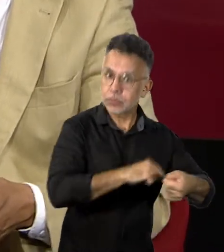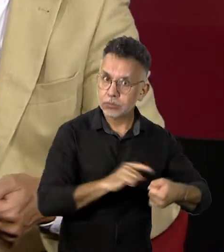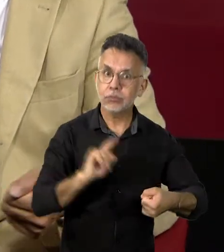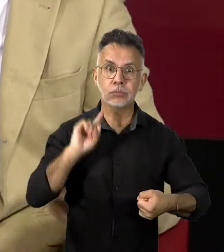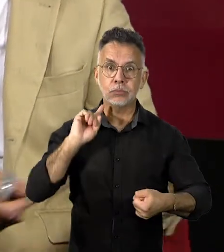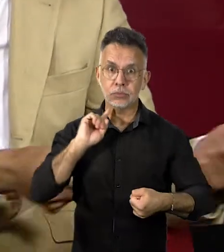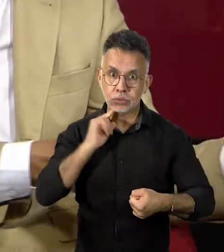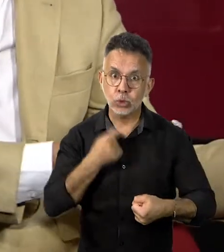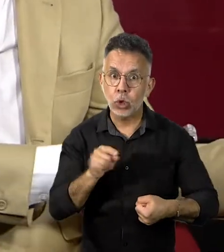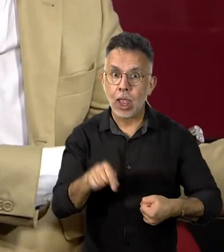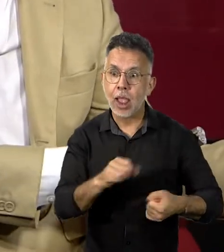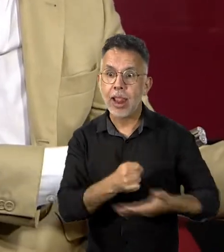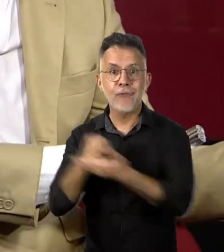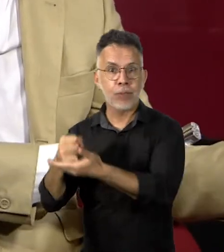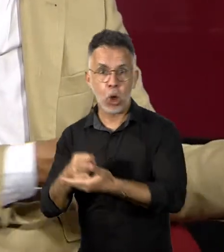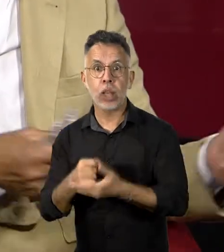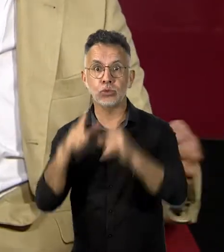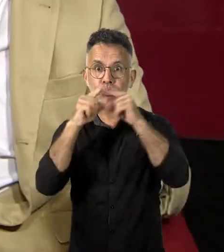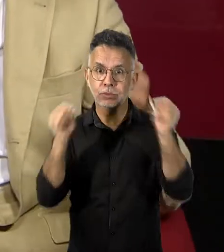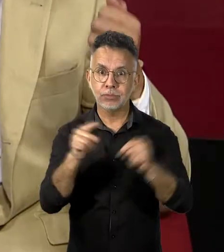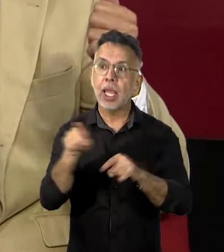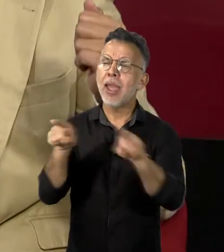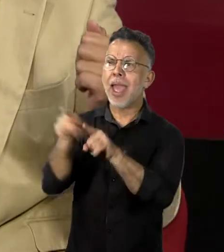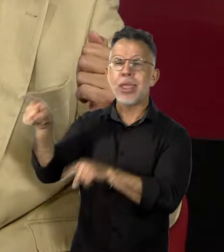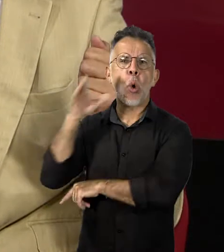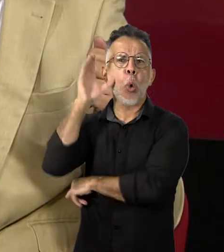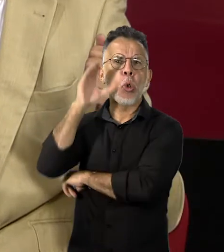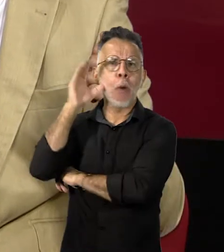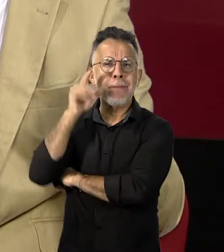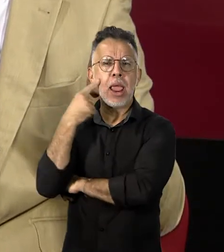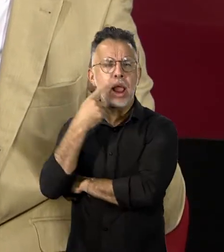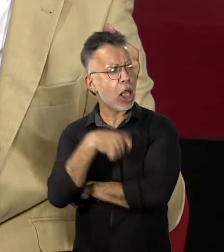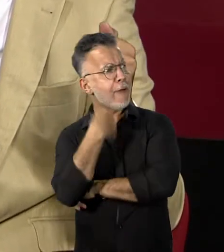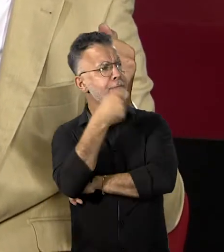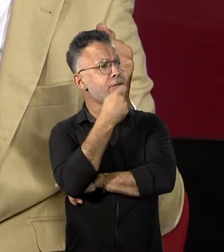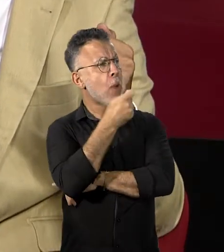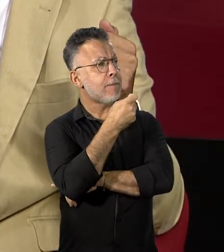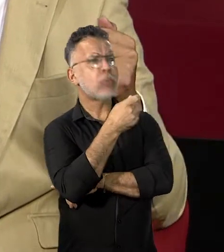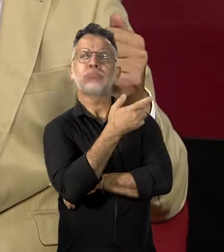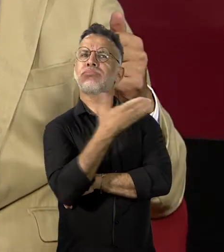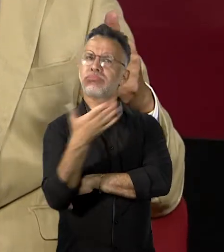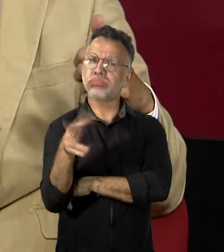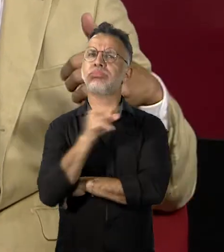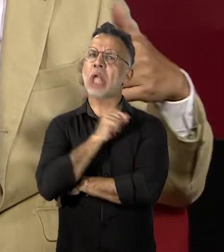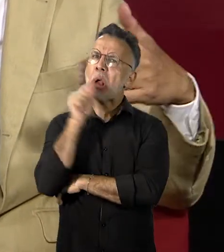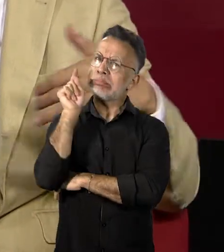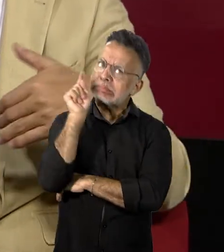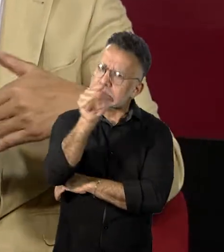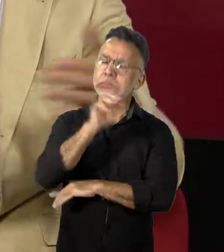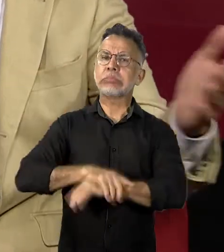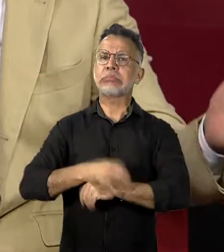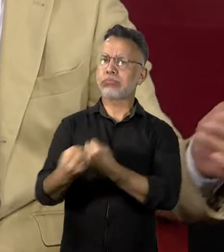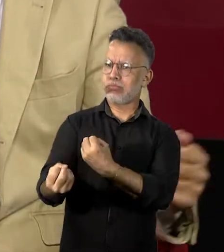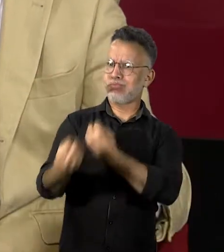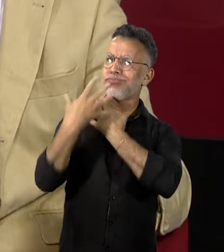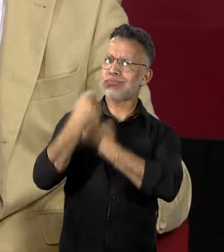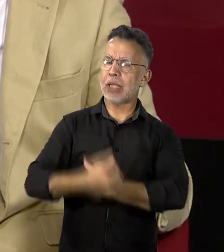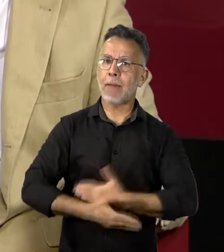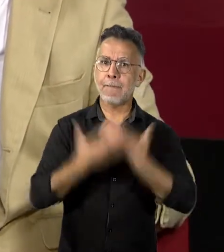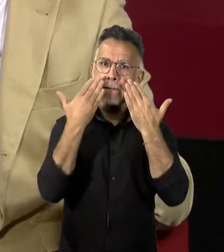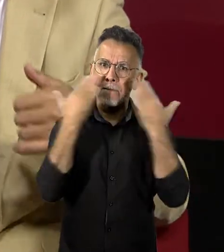tinham sujado e levando embora. E até o colombiano filmou e disse, nossa, isso aqui é uma lição